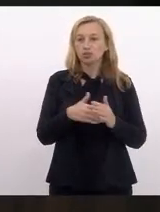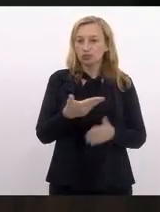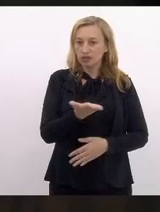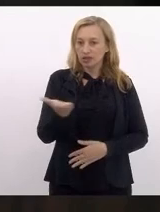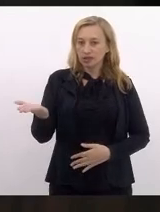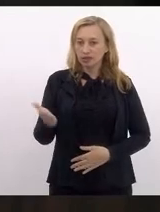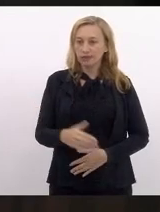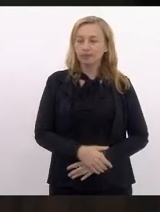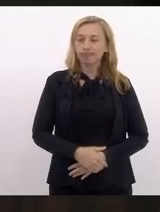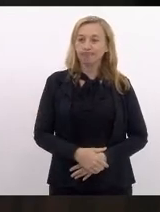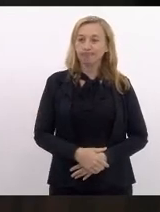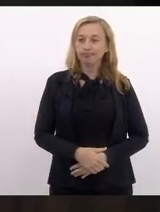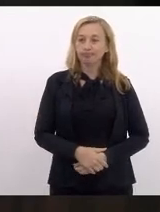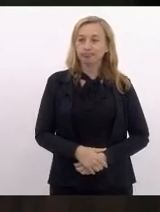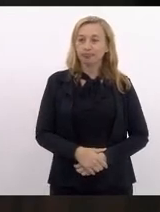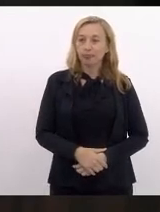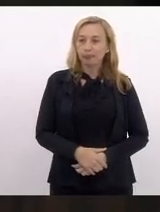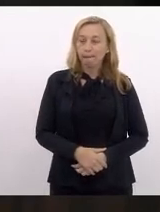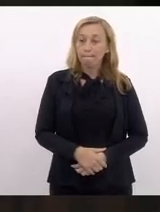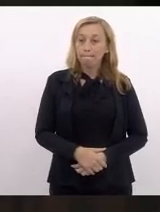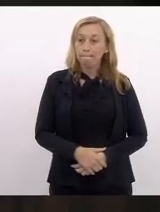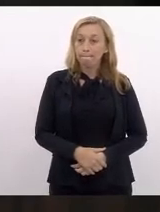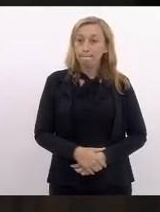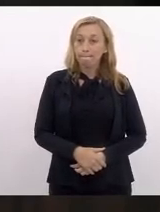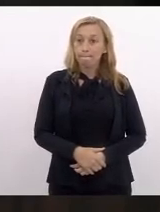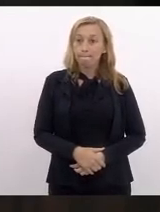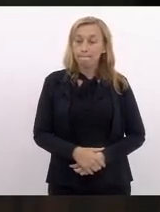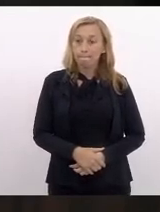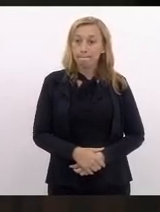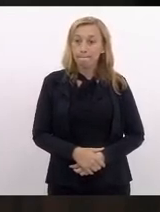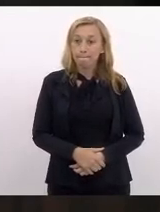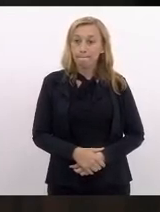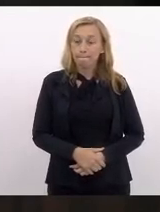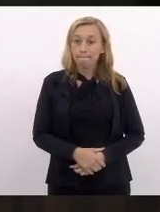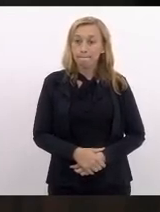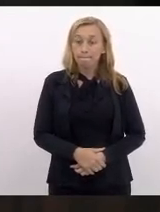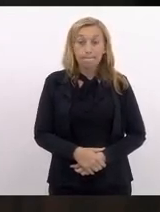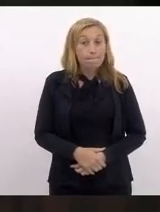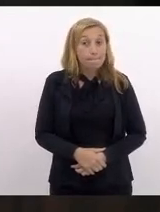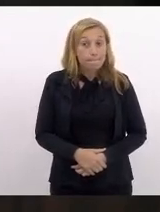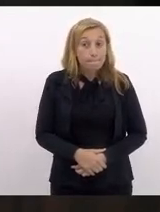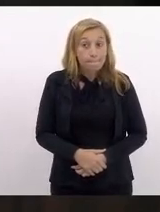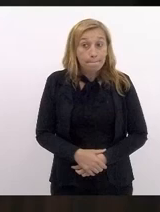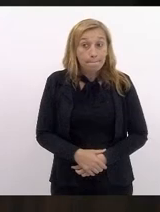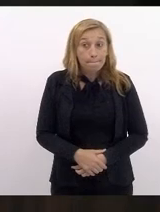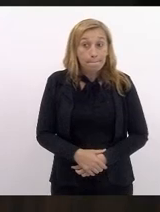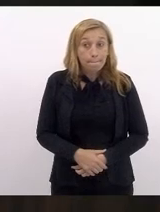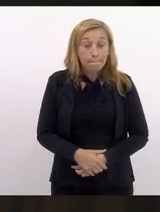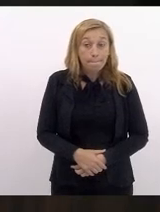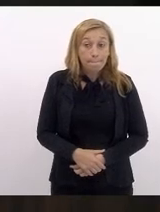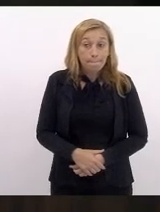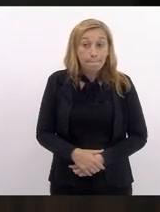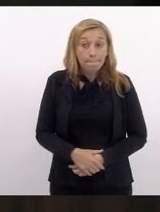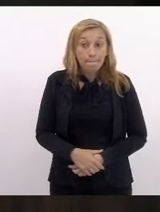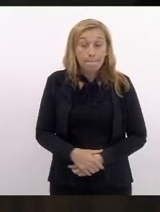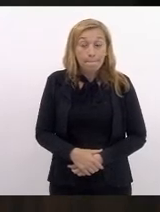Presentes é porque tinha uma